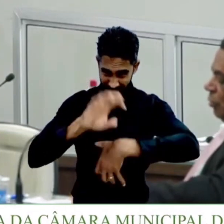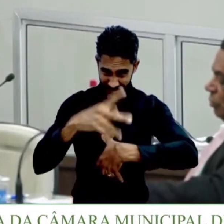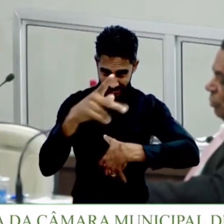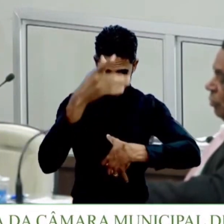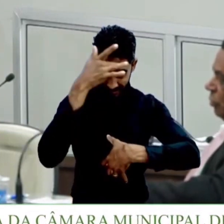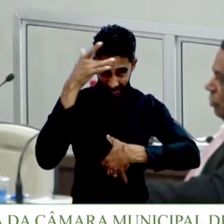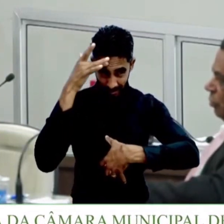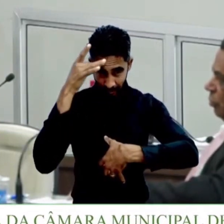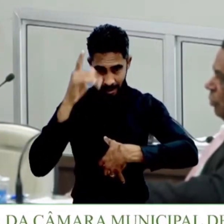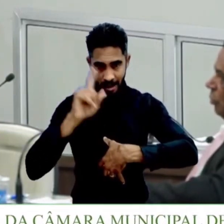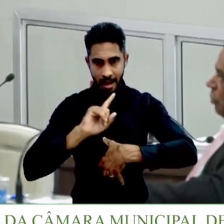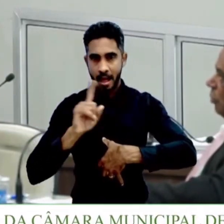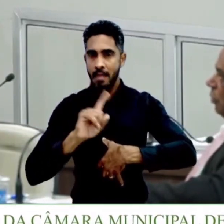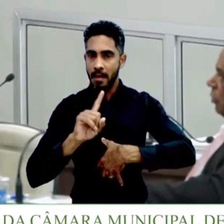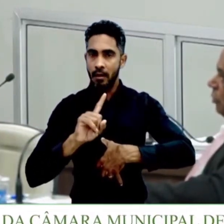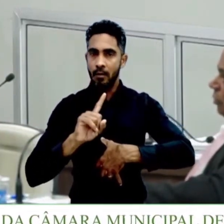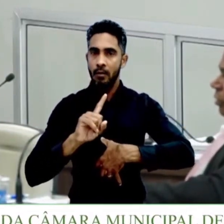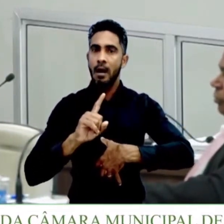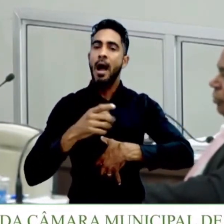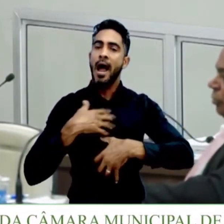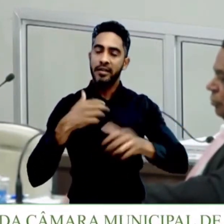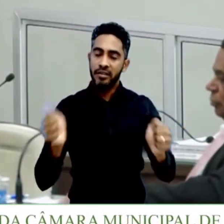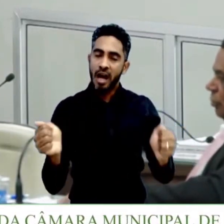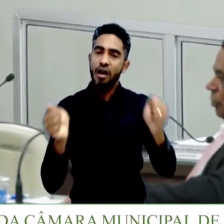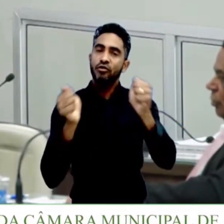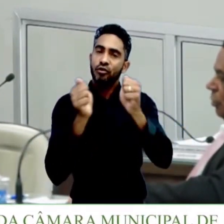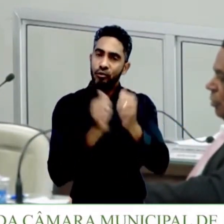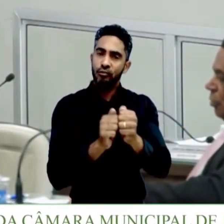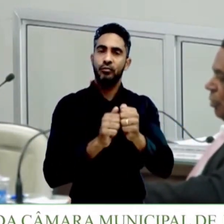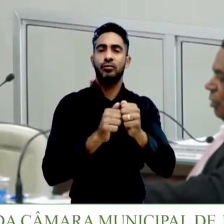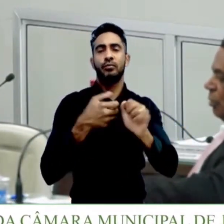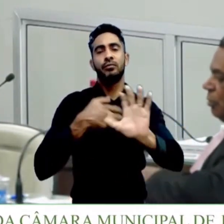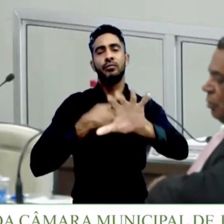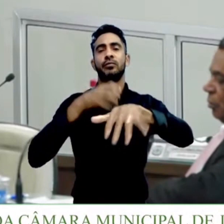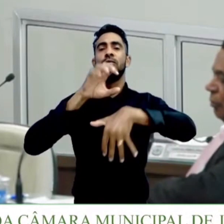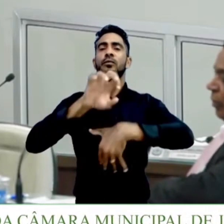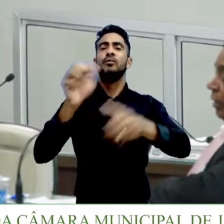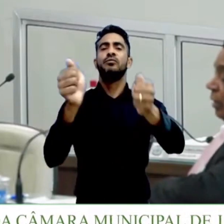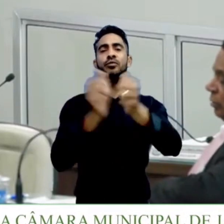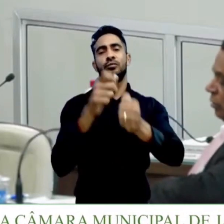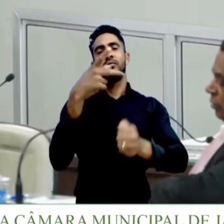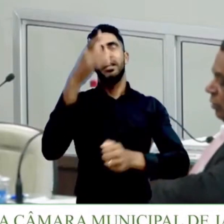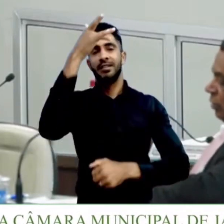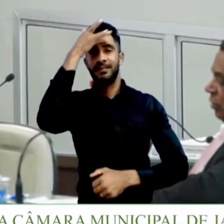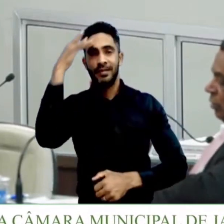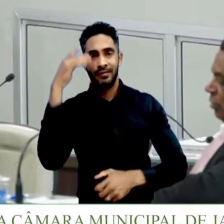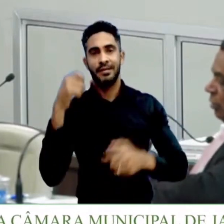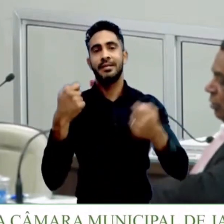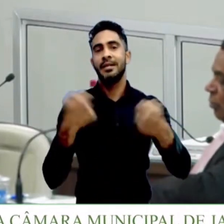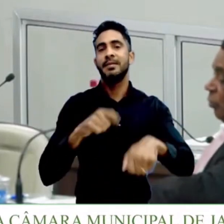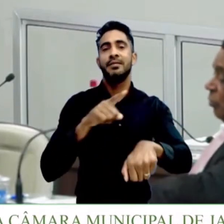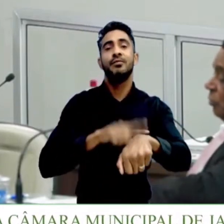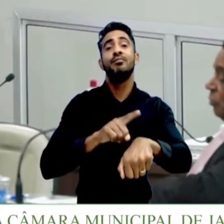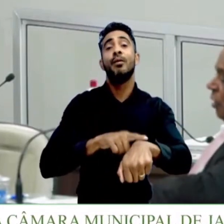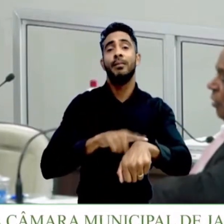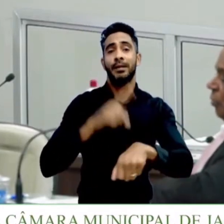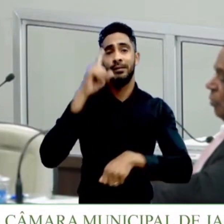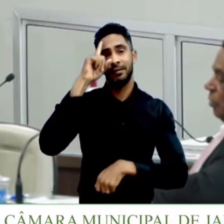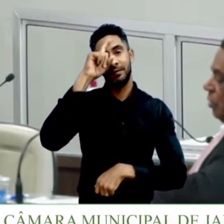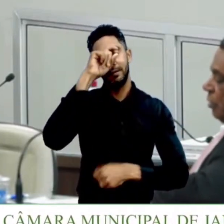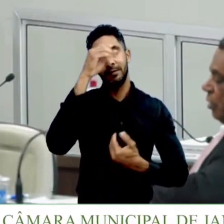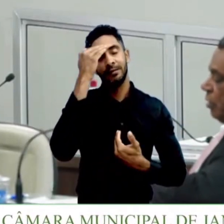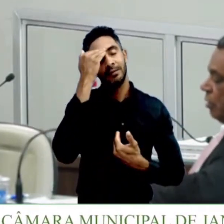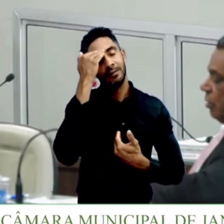outro, mas é estar do lado do outro, nas suas necessidades, no momento difícil.